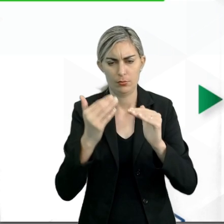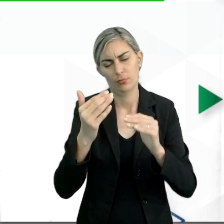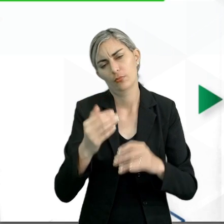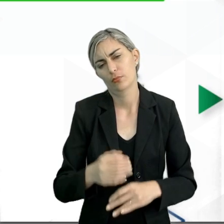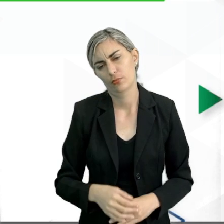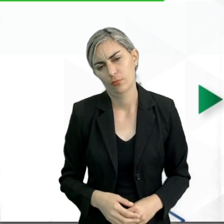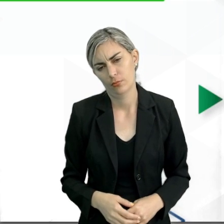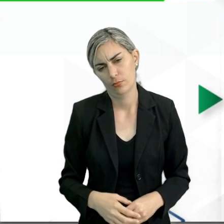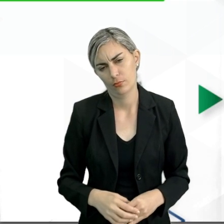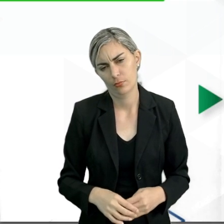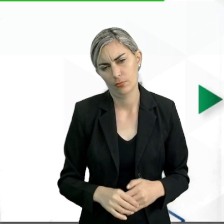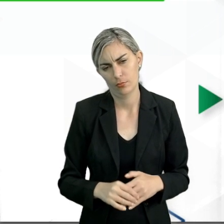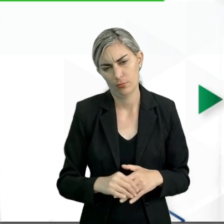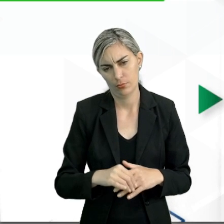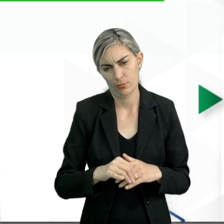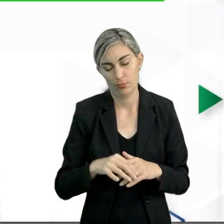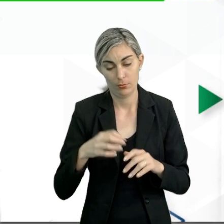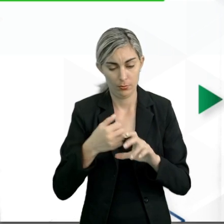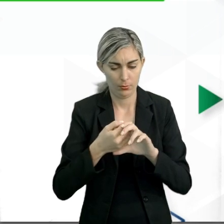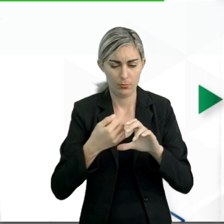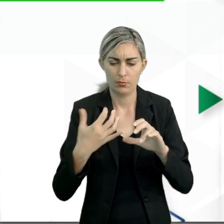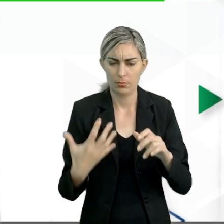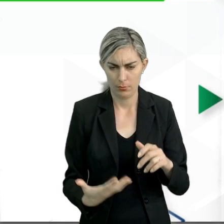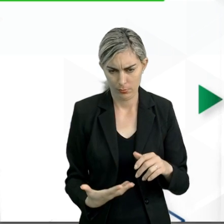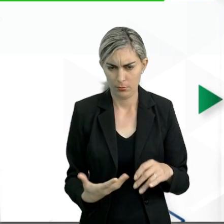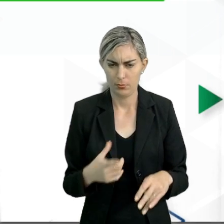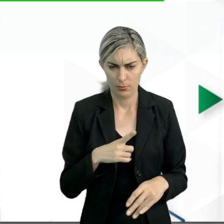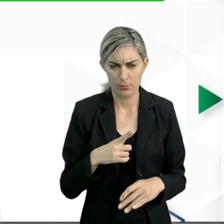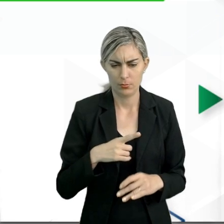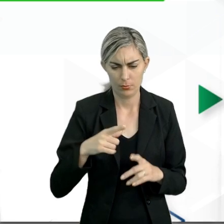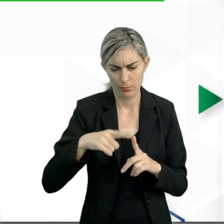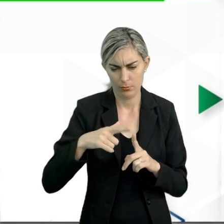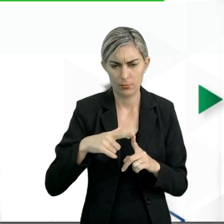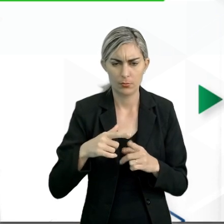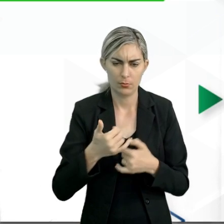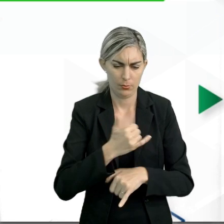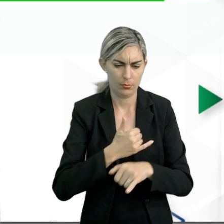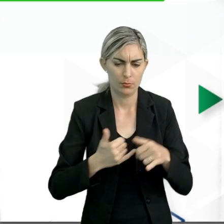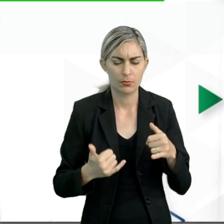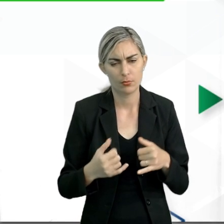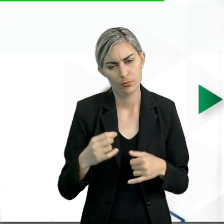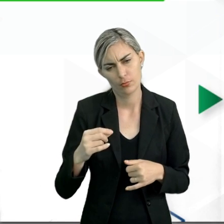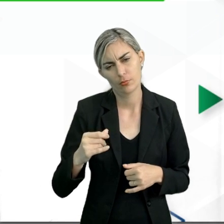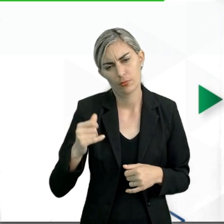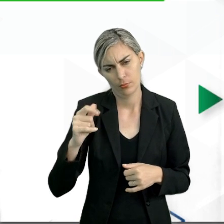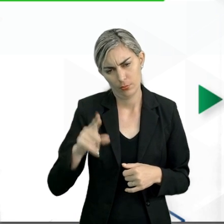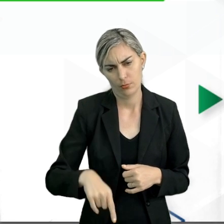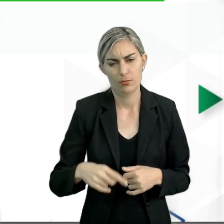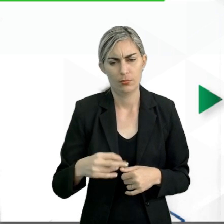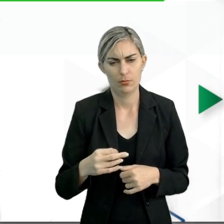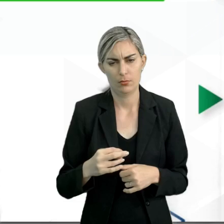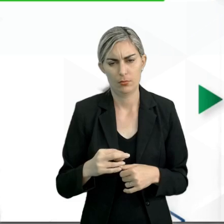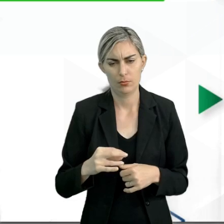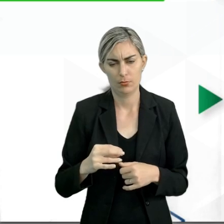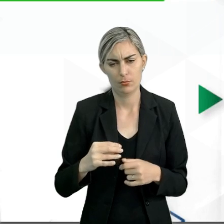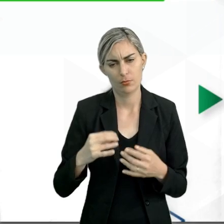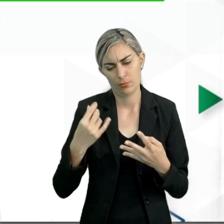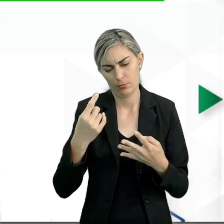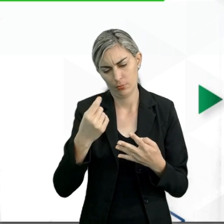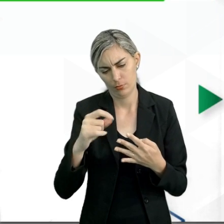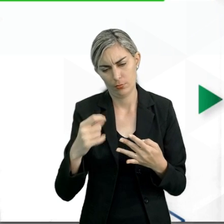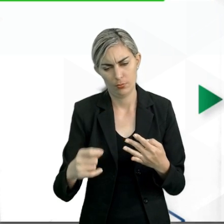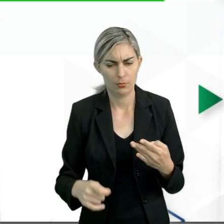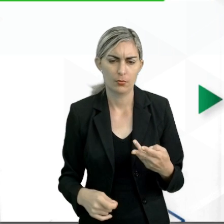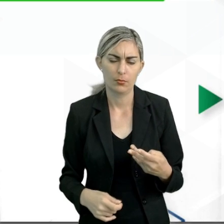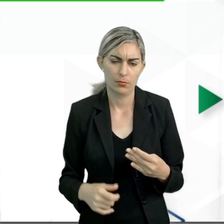atualidade um termo que caracteriza corretamente esse tipo de energia é aí temos aí as alternativas